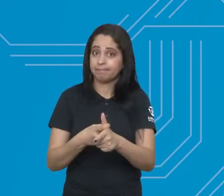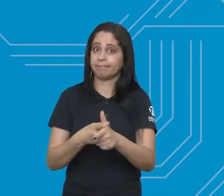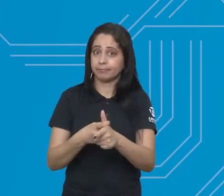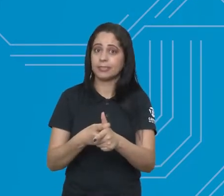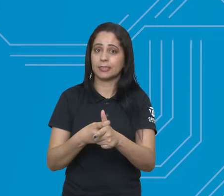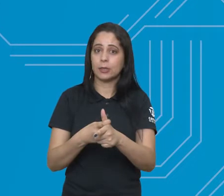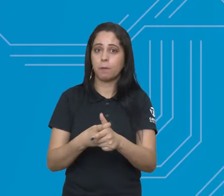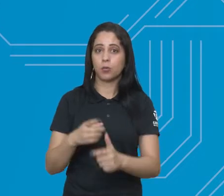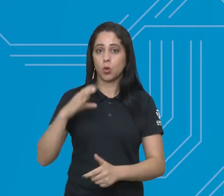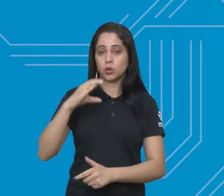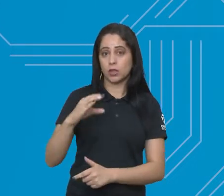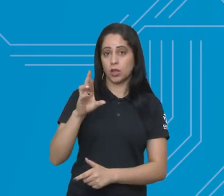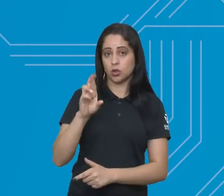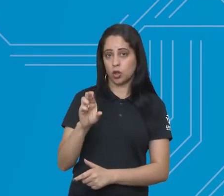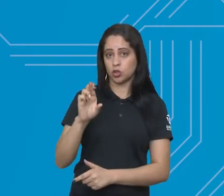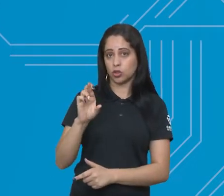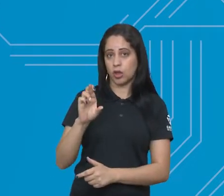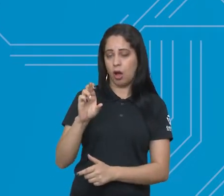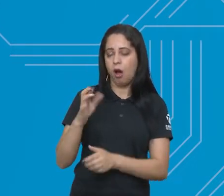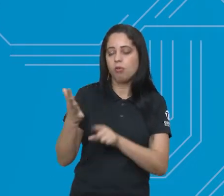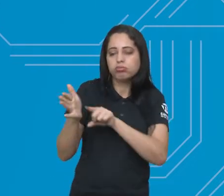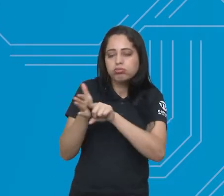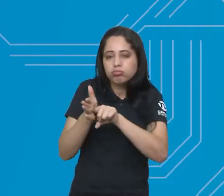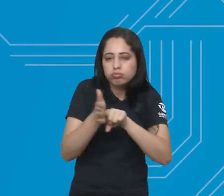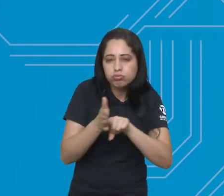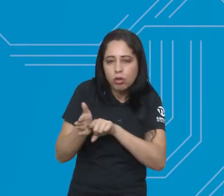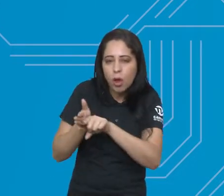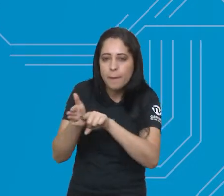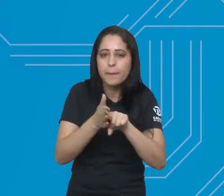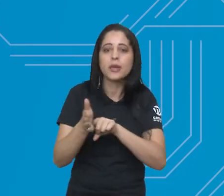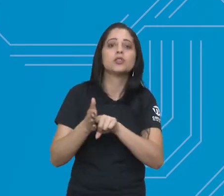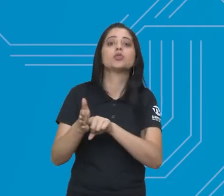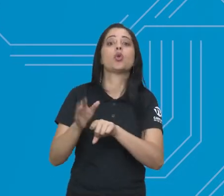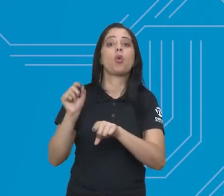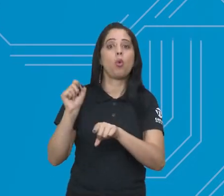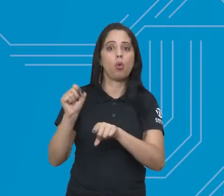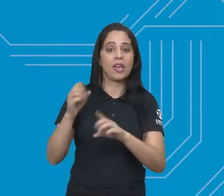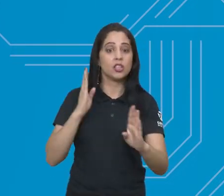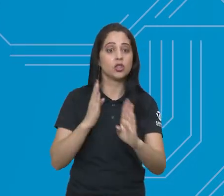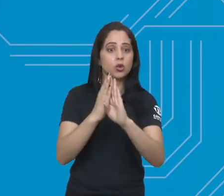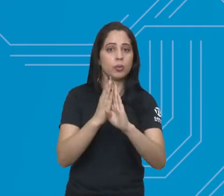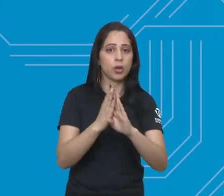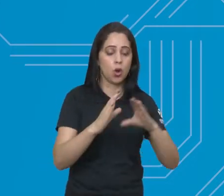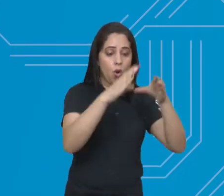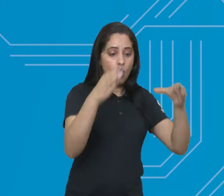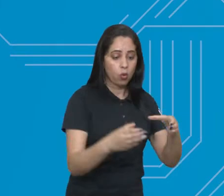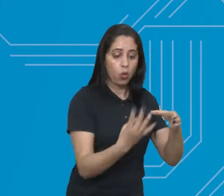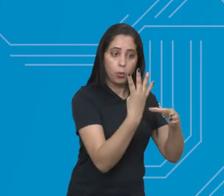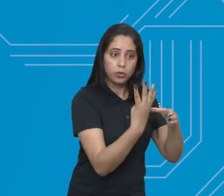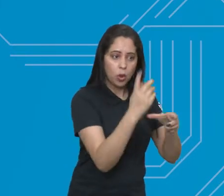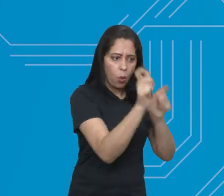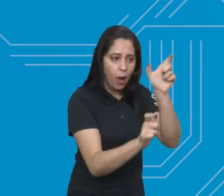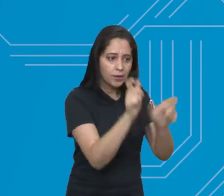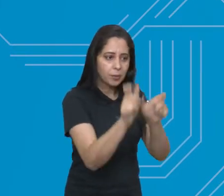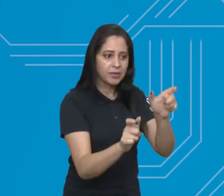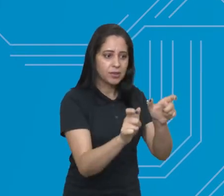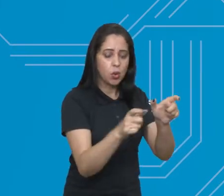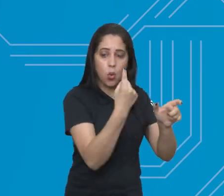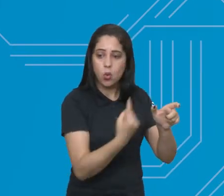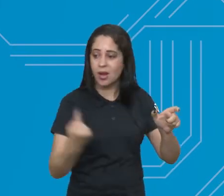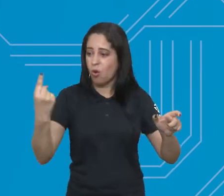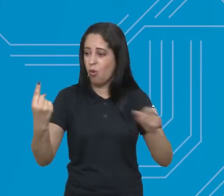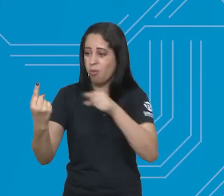Centro Regional de Estudos para o Desenvolvimento da Sociedade da Informação revelou que 1 em cada 4 brasileiros não